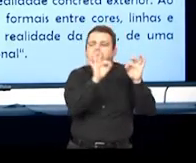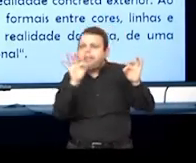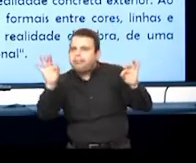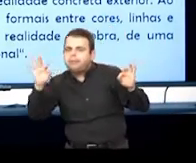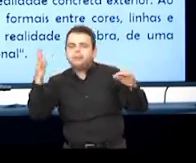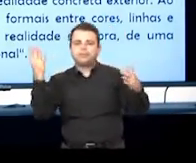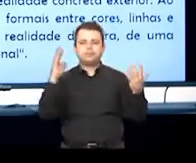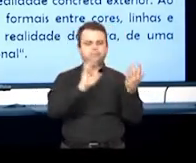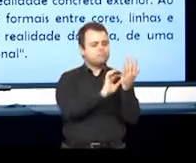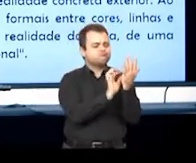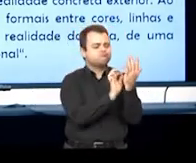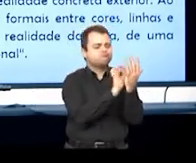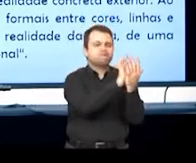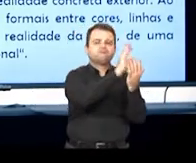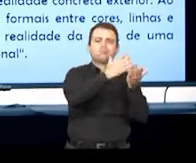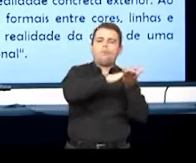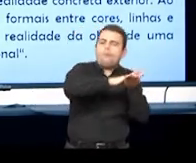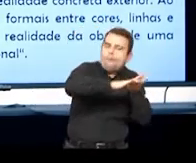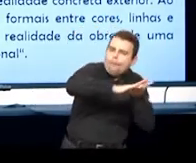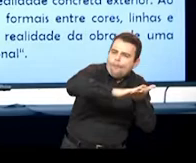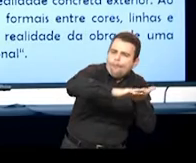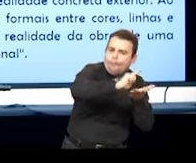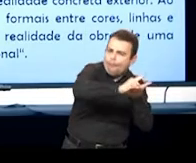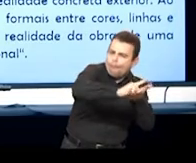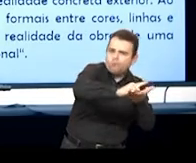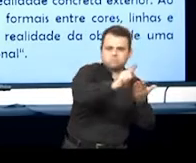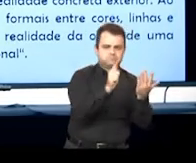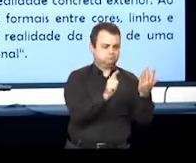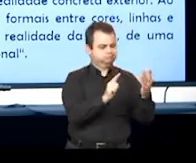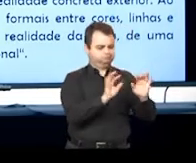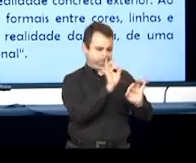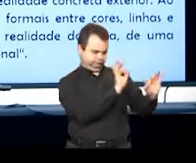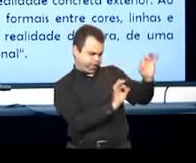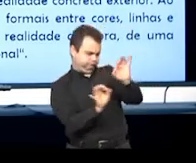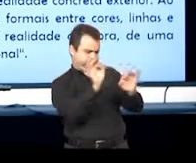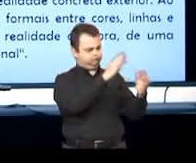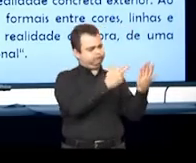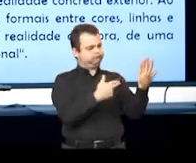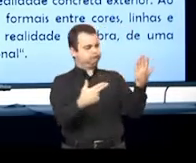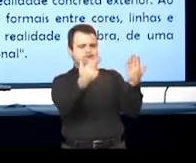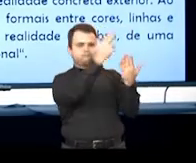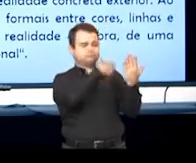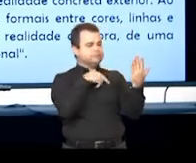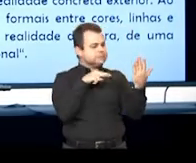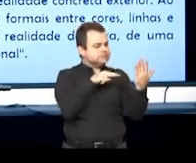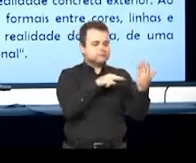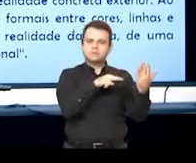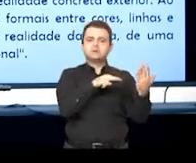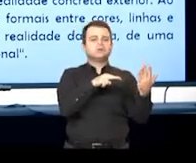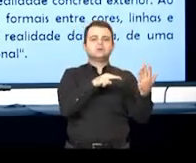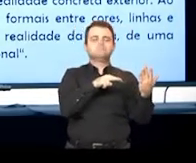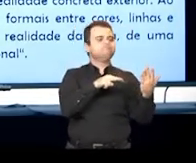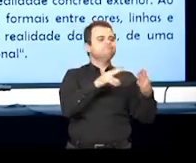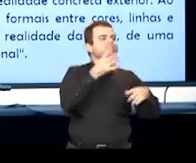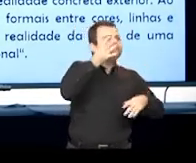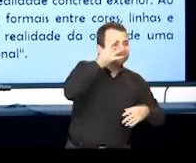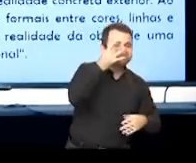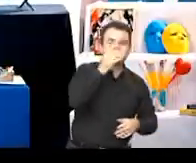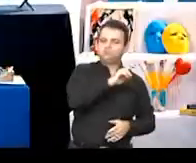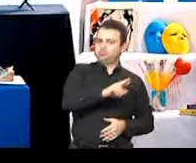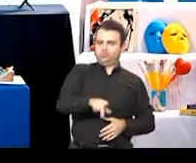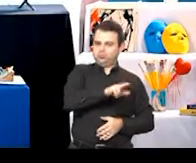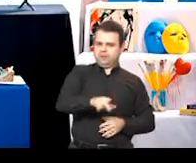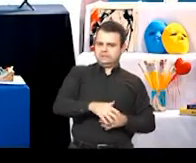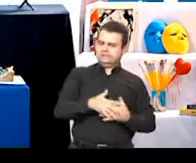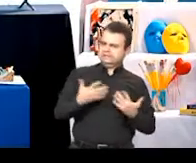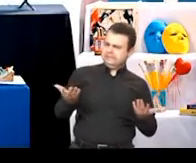linhas e superfícies para compor a realidade da obra de uma maneira não representacional.